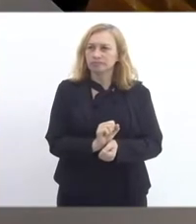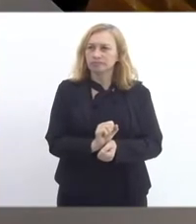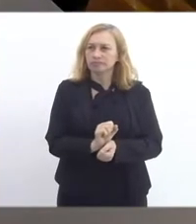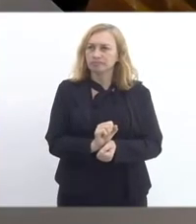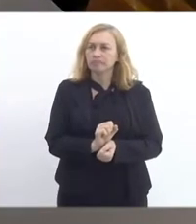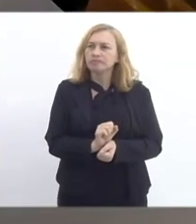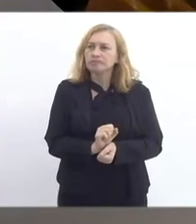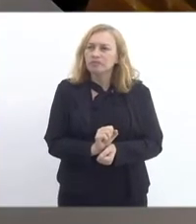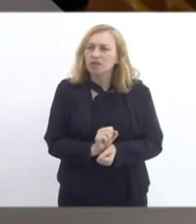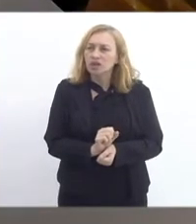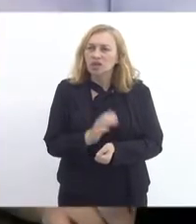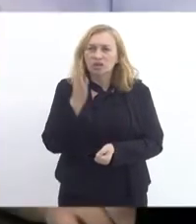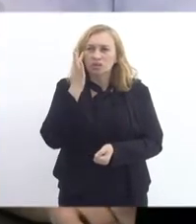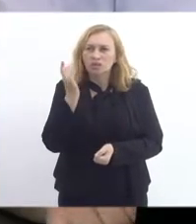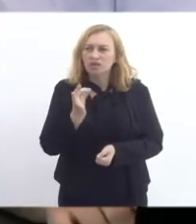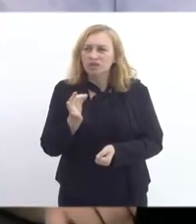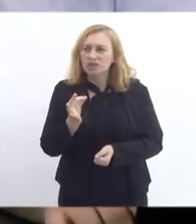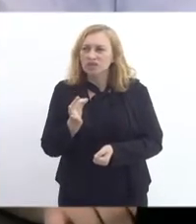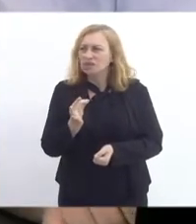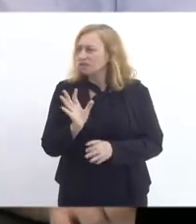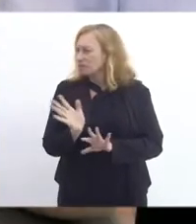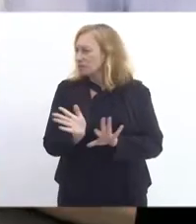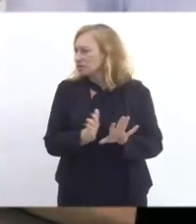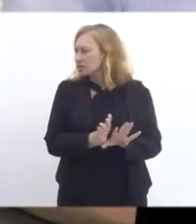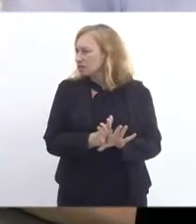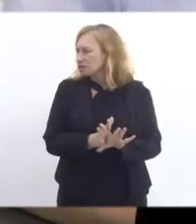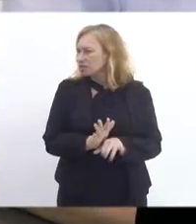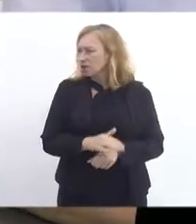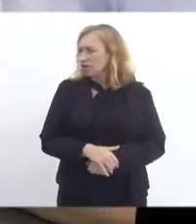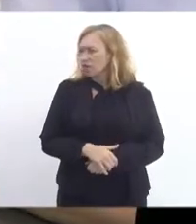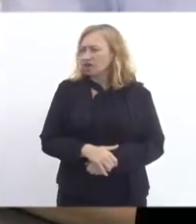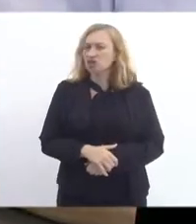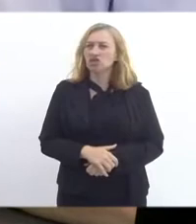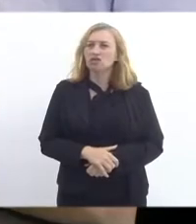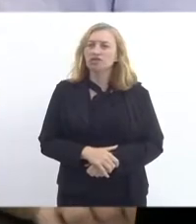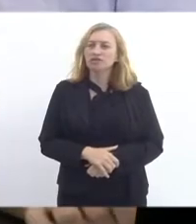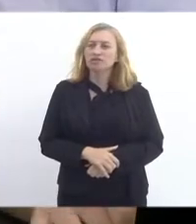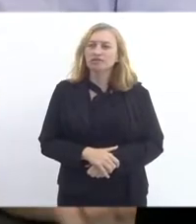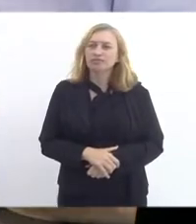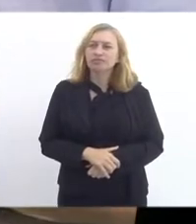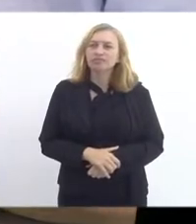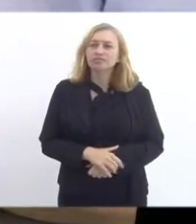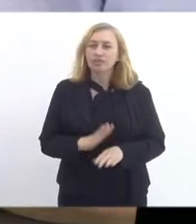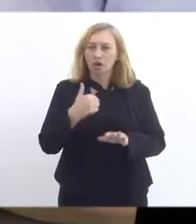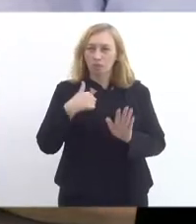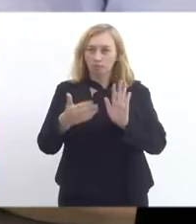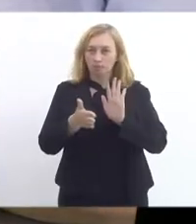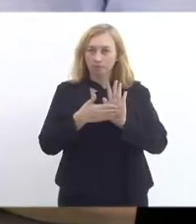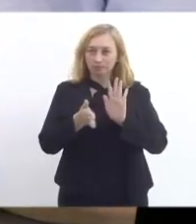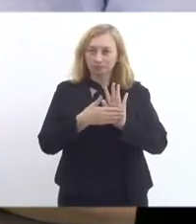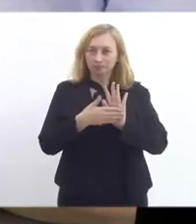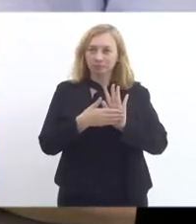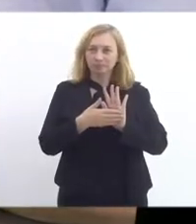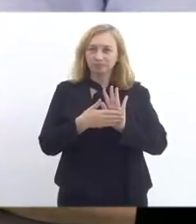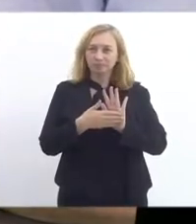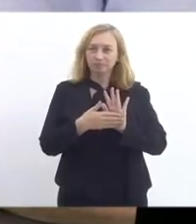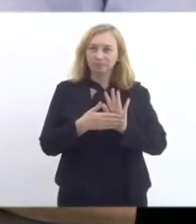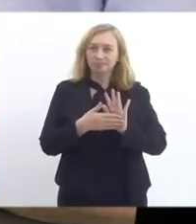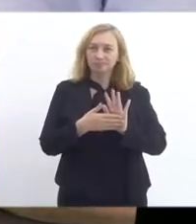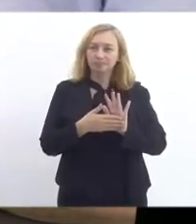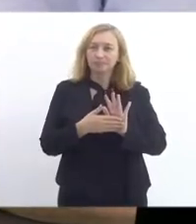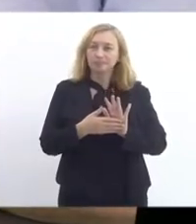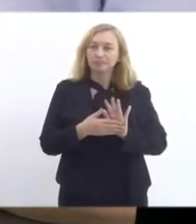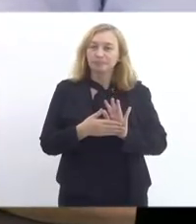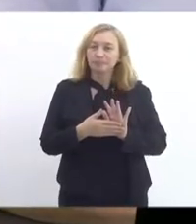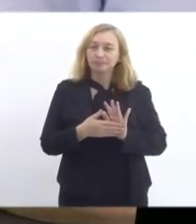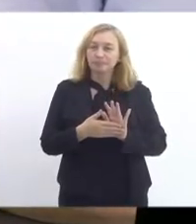Não sei se é porque eu tenho alergia a essas discussões de prejudicabilidade. Eu vou propor o seguinte, veja se vocês estão de acordo ou não. Tem